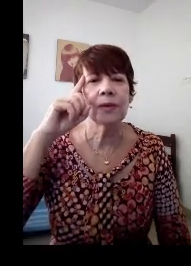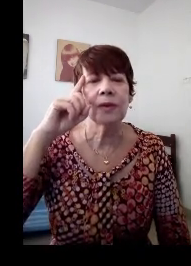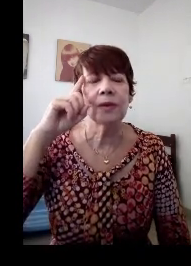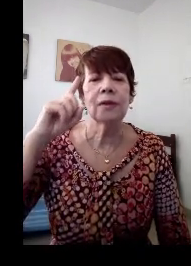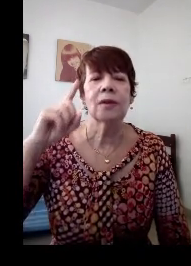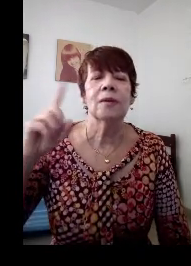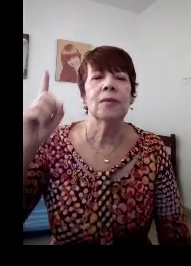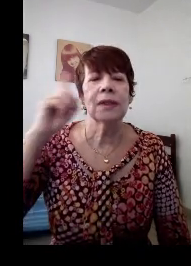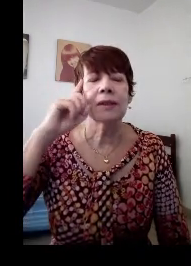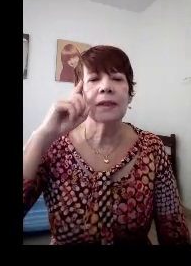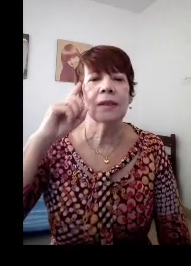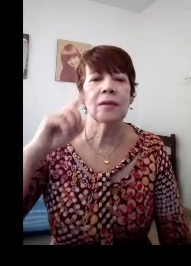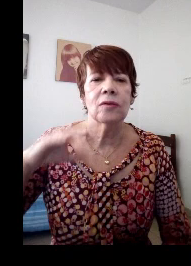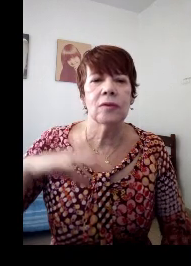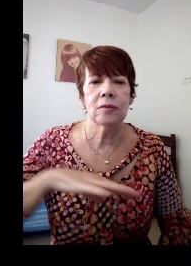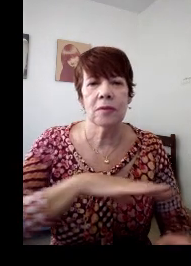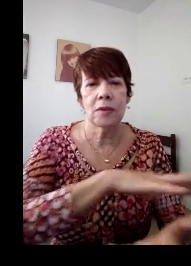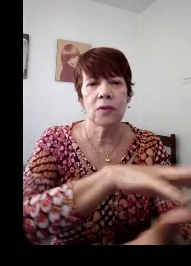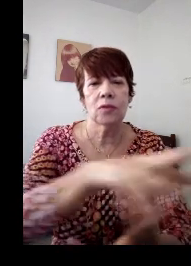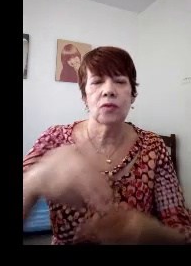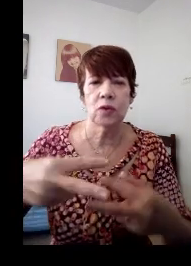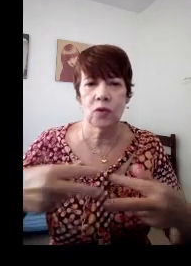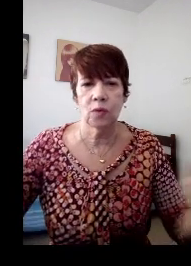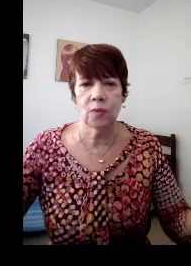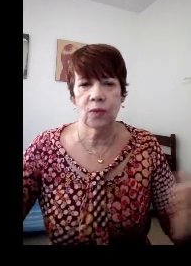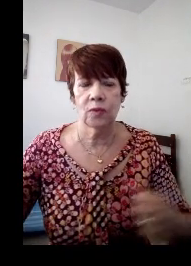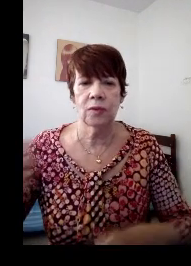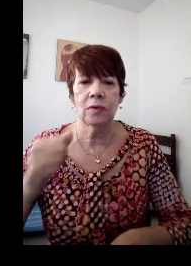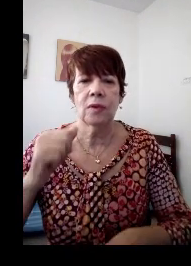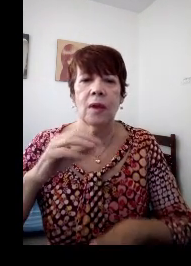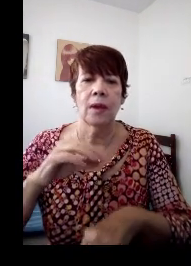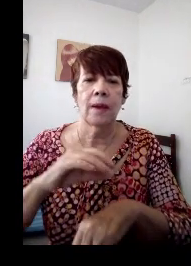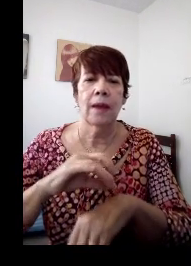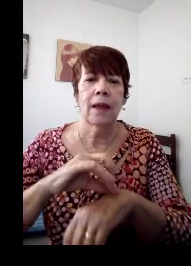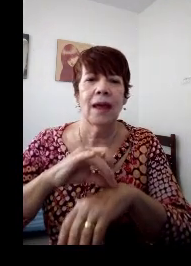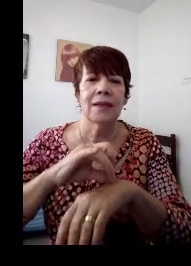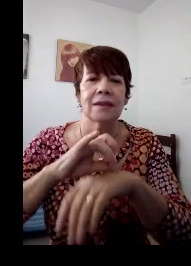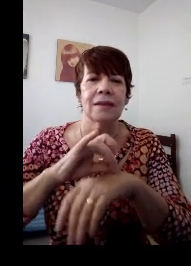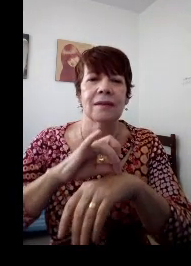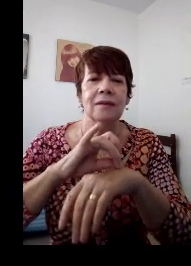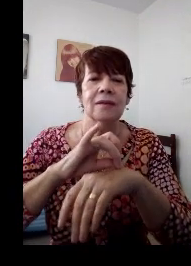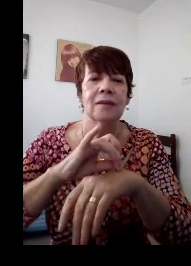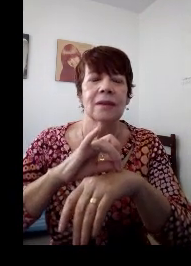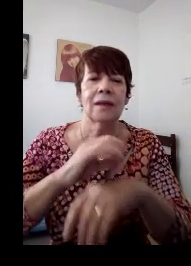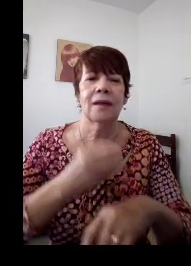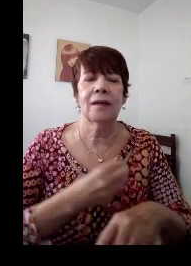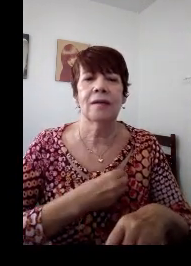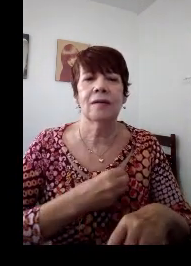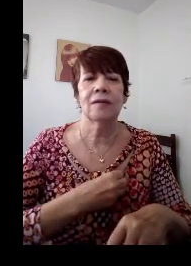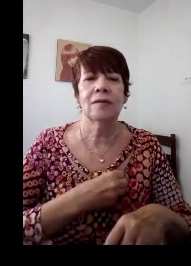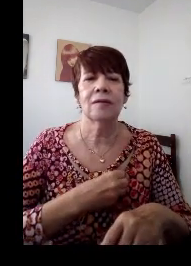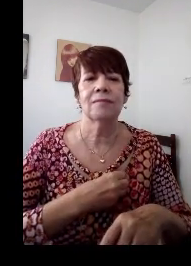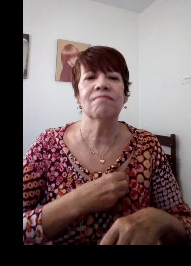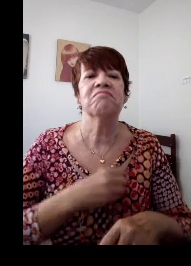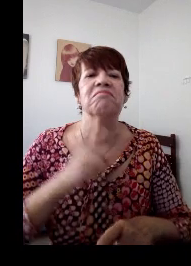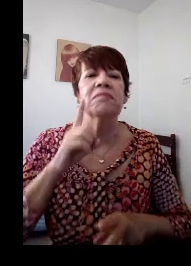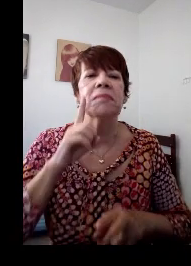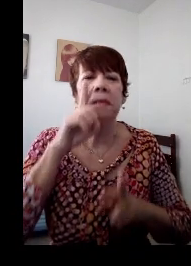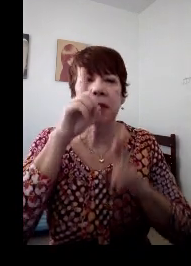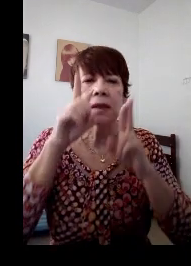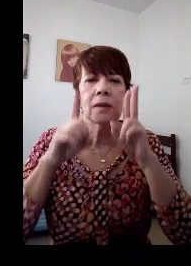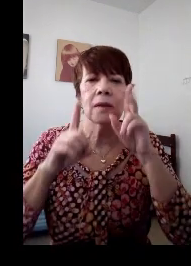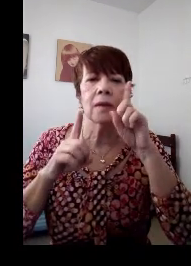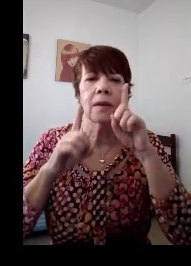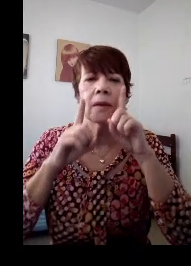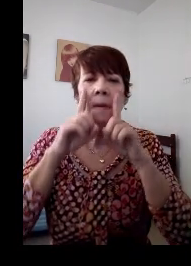não são santas, as coisas da carne, que satisfaz a nossa carne, é